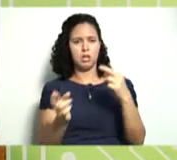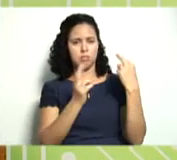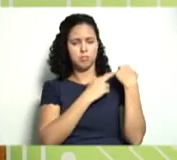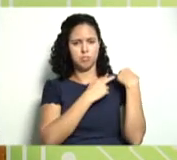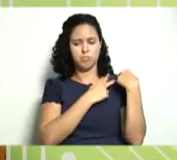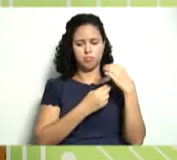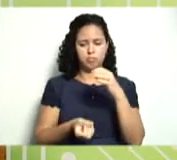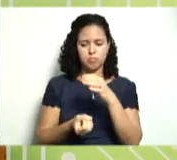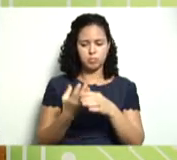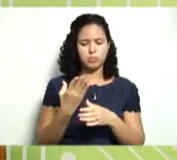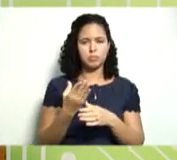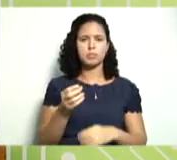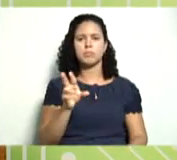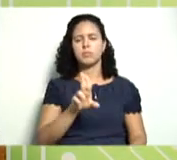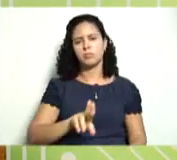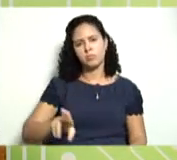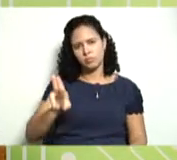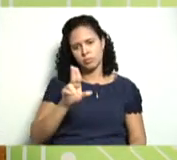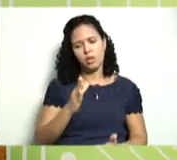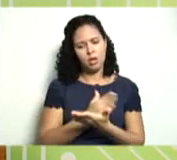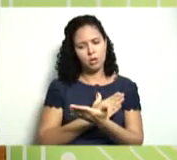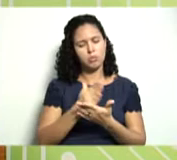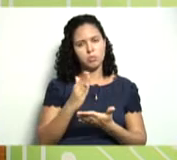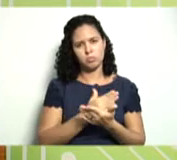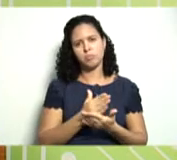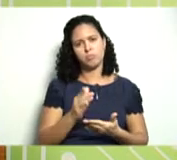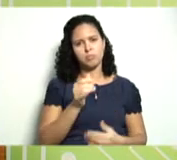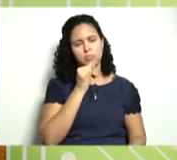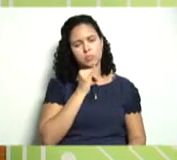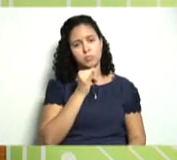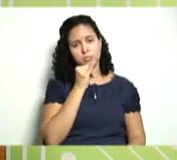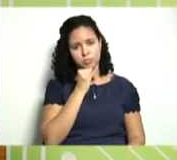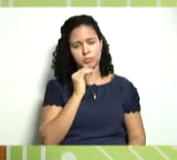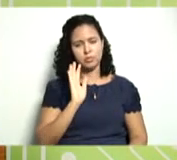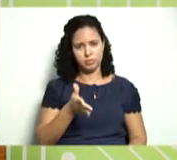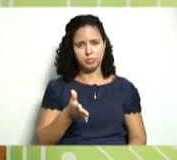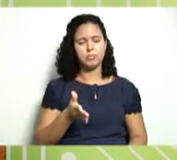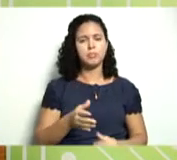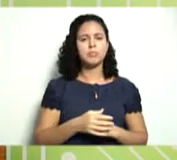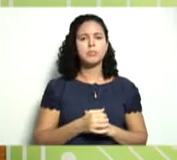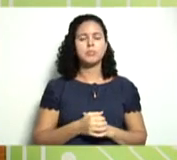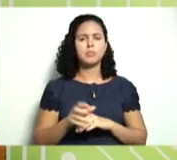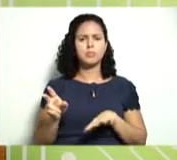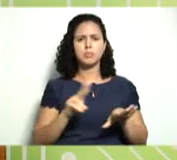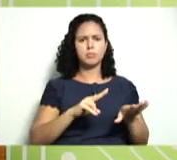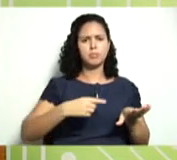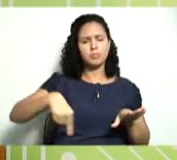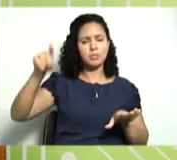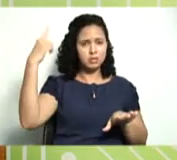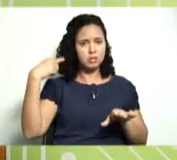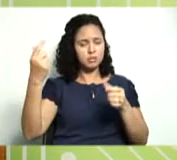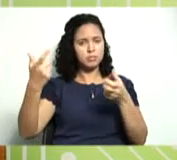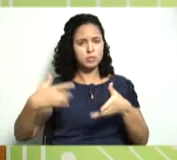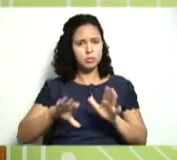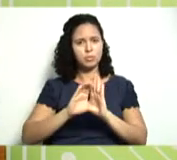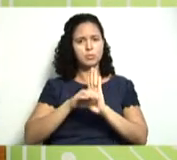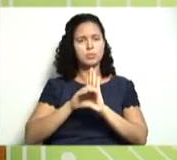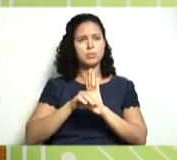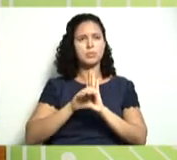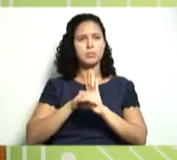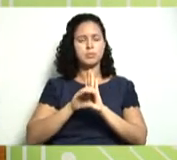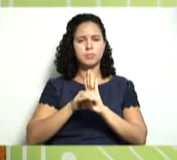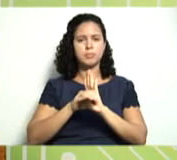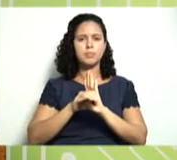vão utilizar algum desses bancos citados é na aula passado a gente levou o conceito o